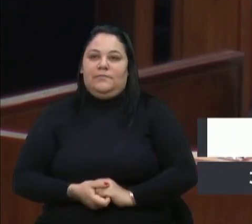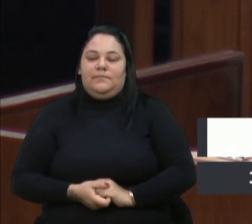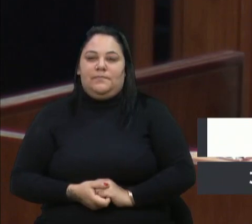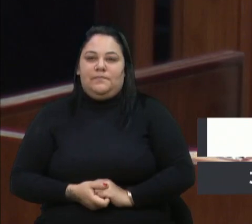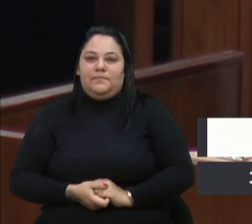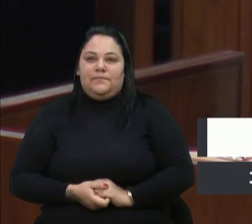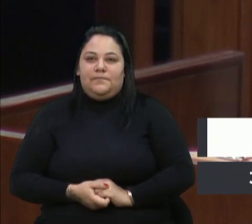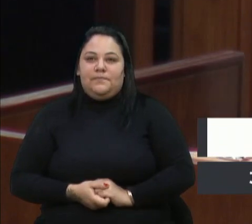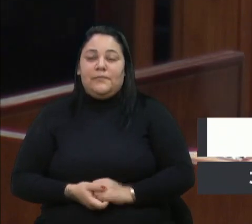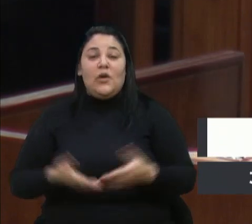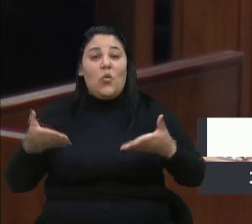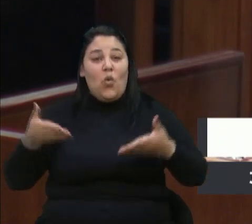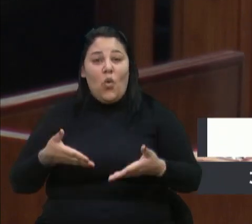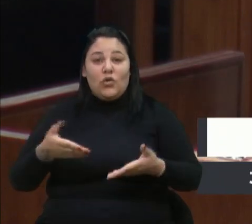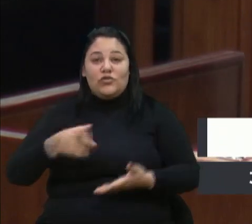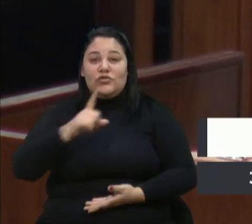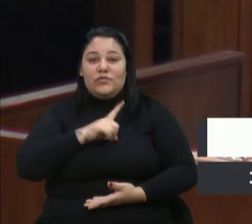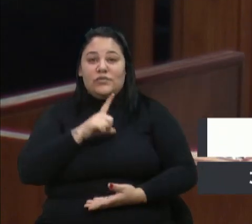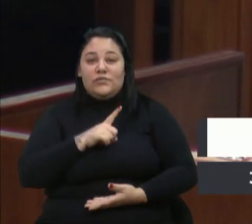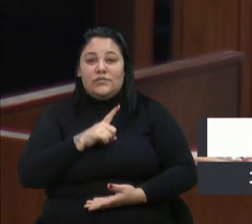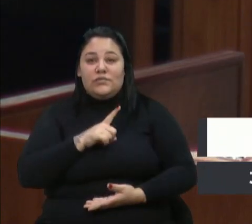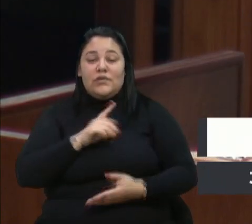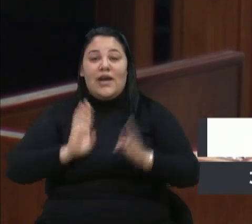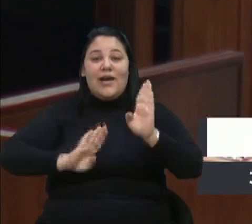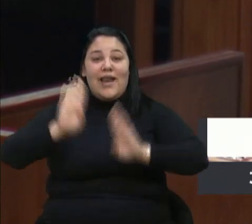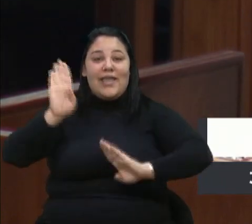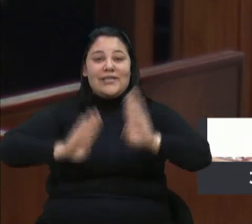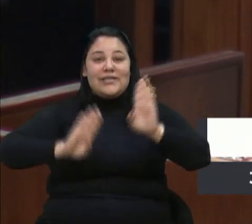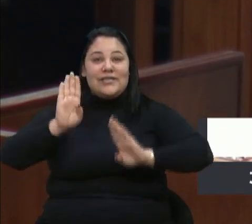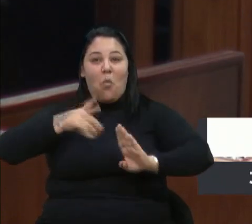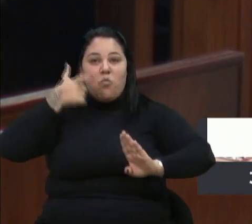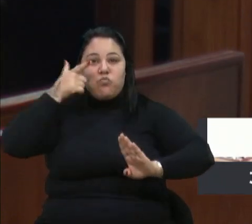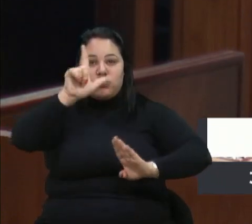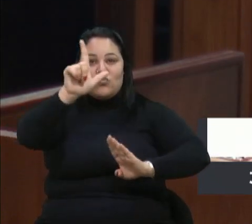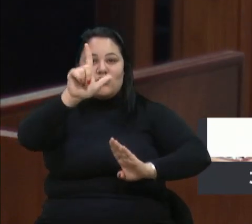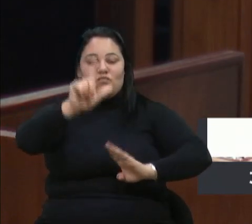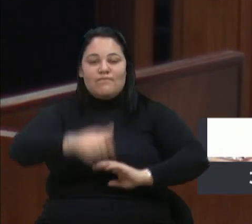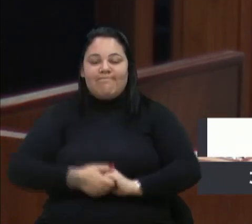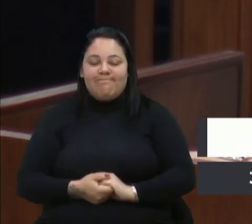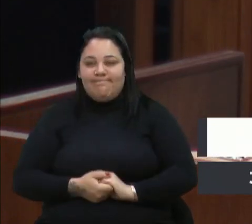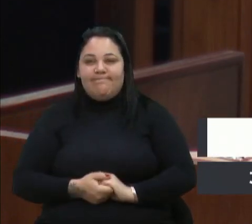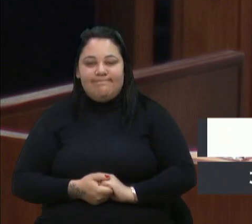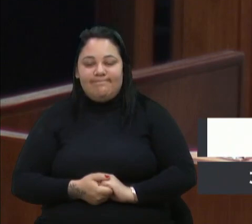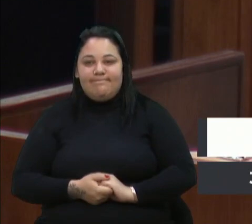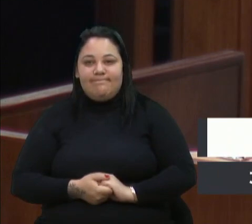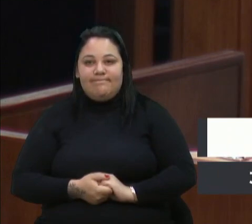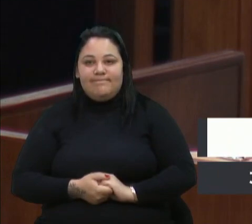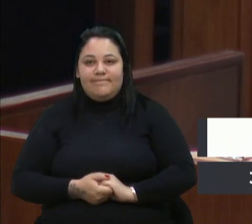Então, hoje nós tivemos a licitação e tem empresa.